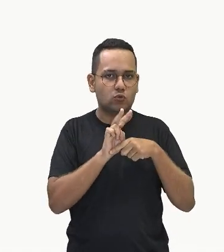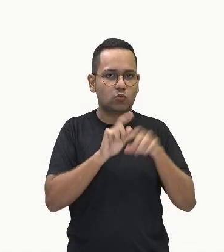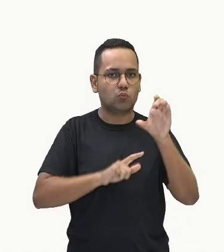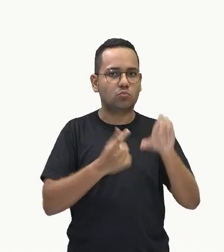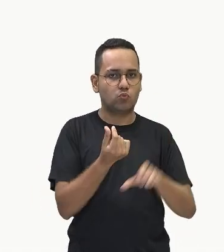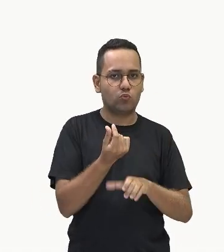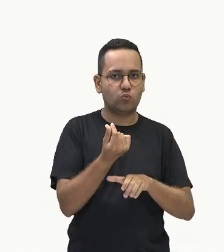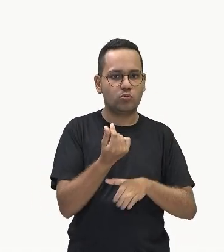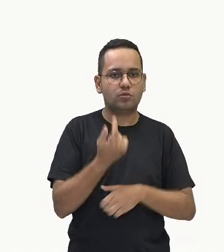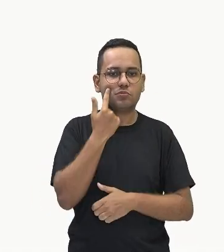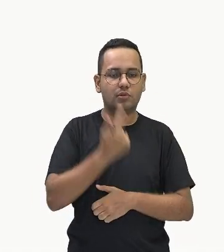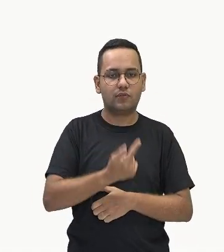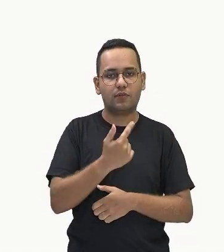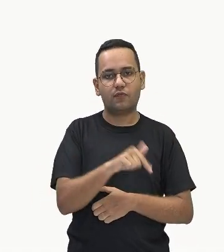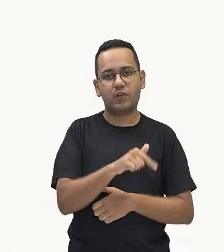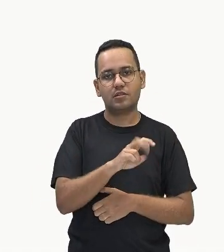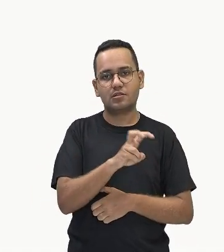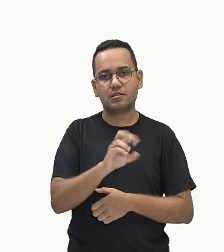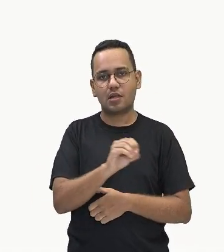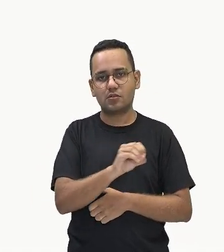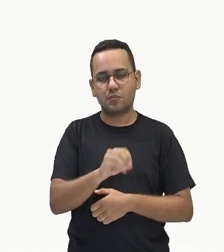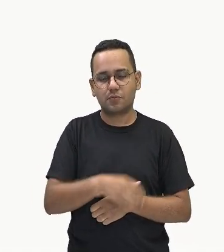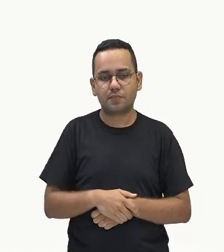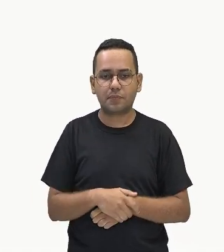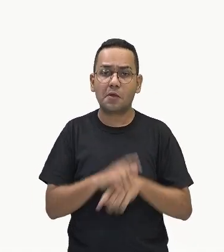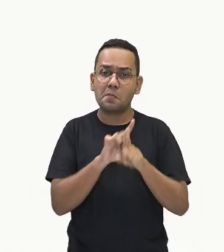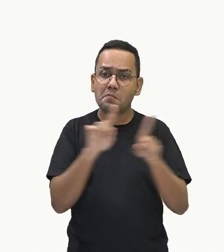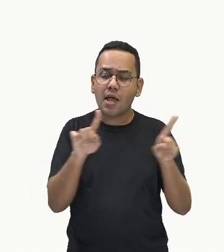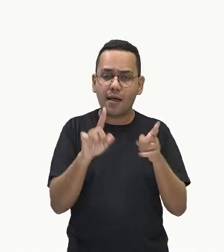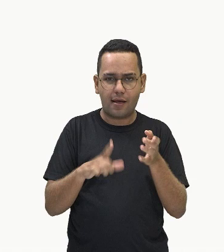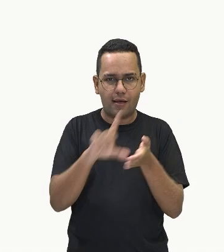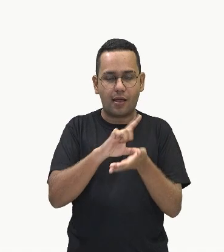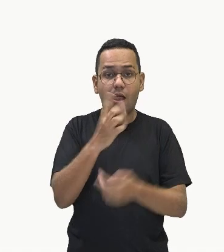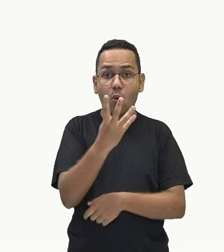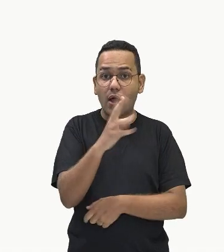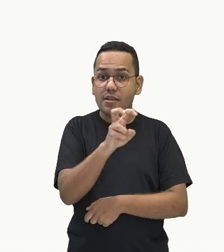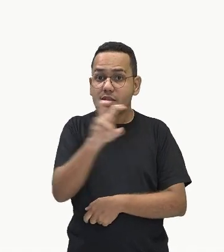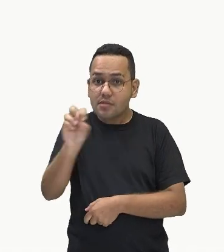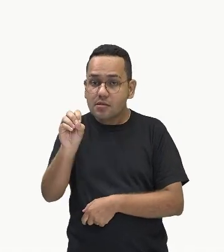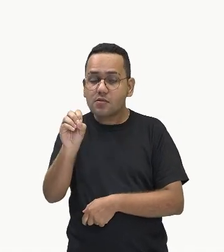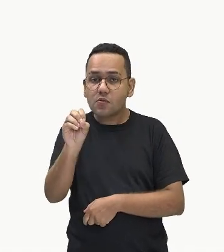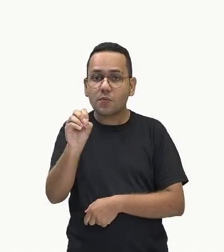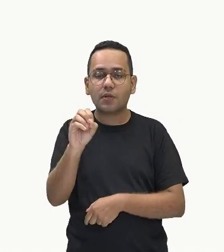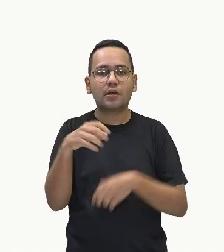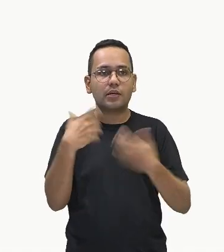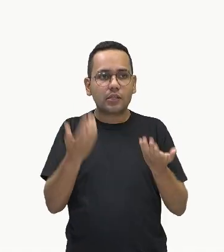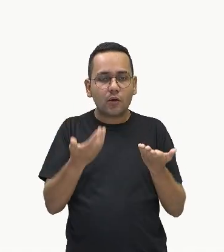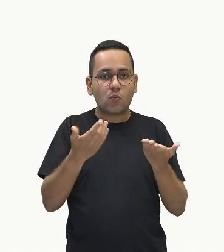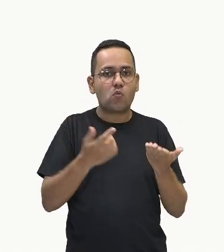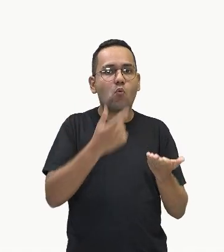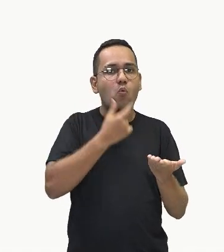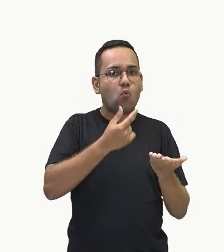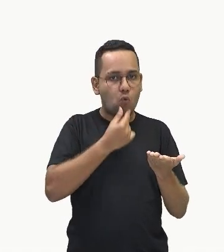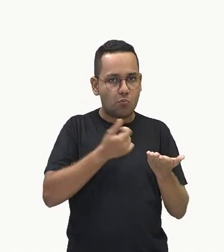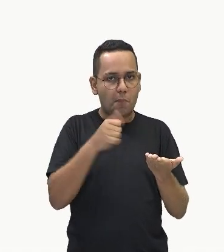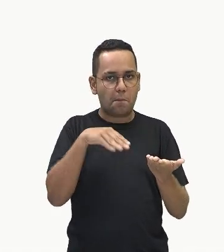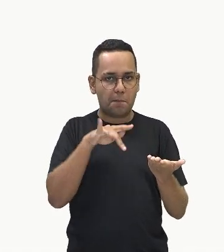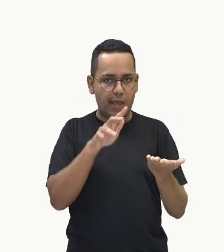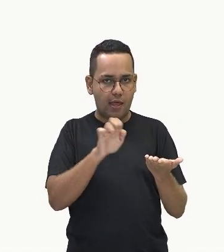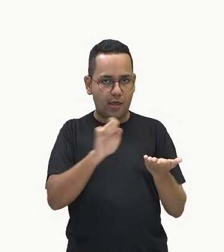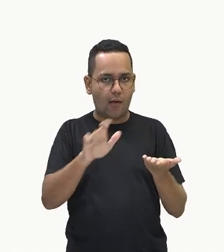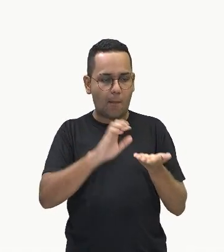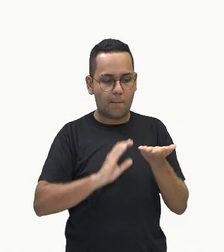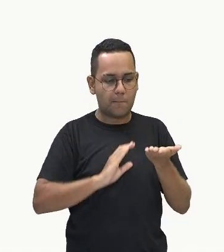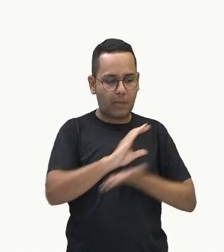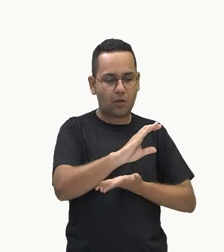mil. Eram 45 mil o carro, porém, ele deu 18 mil de entrada. Mais